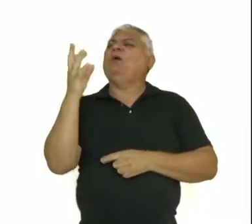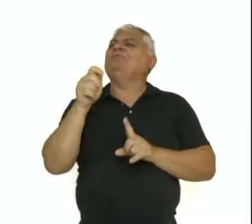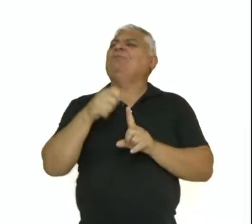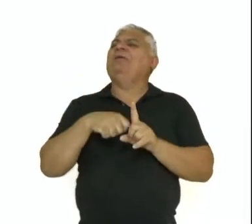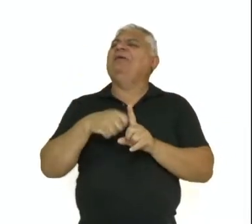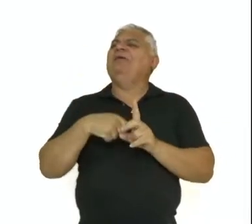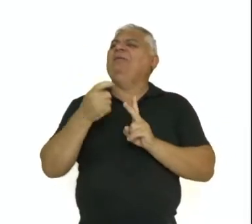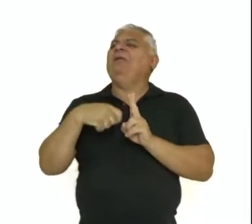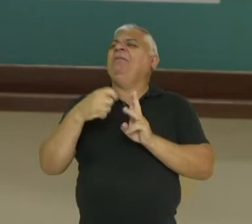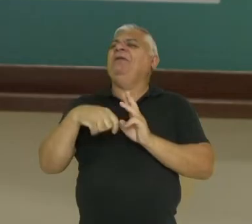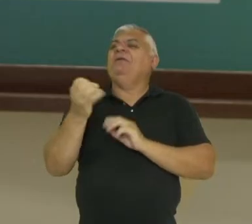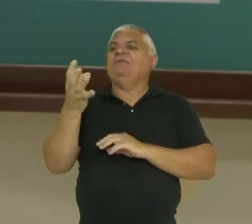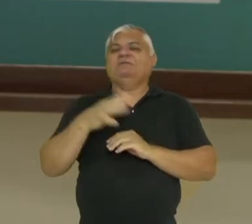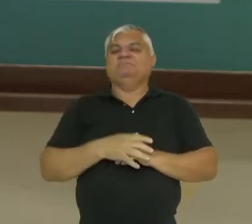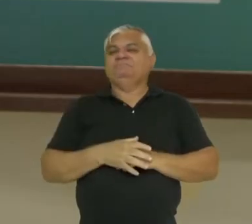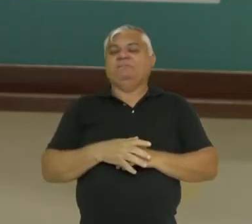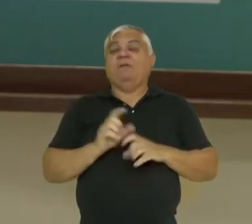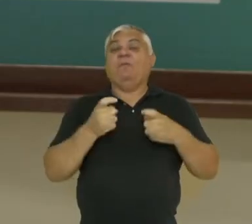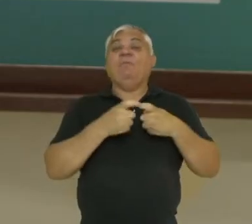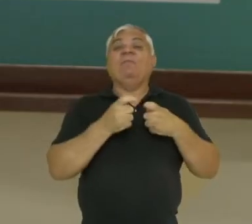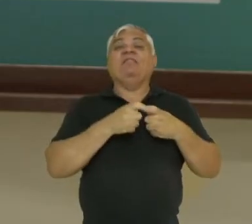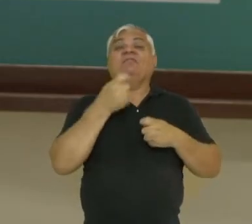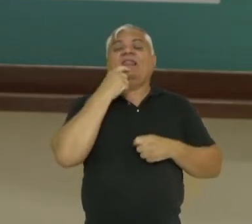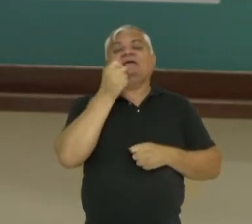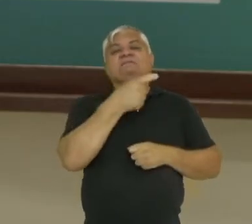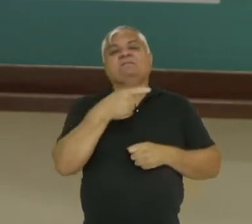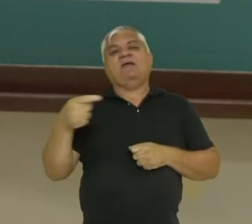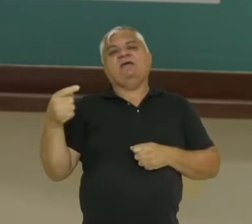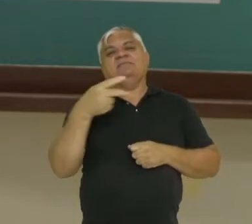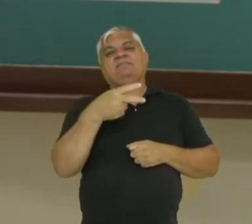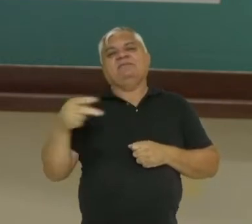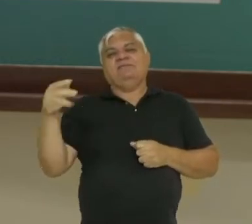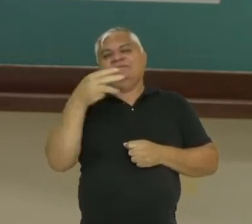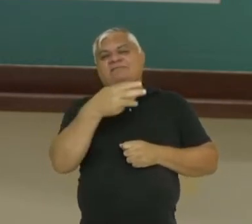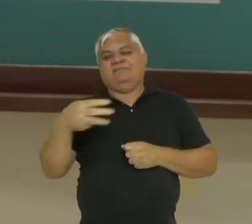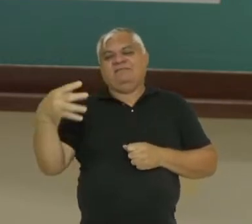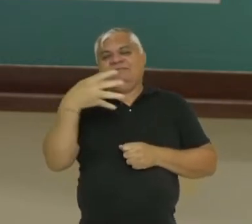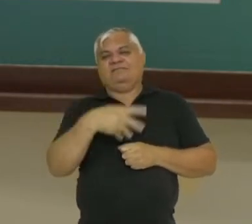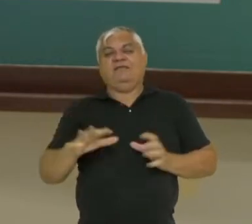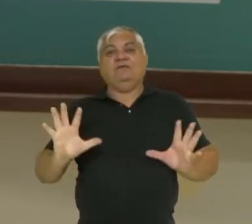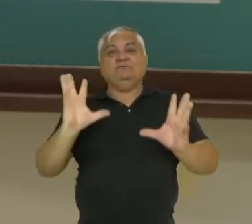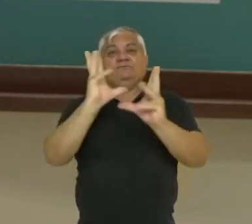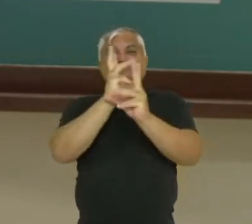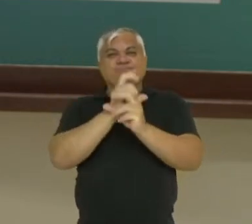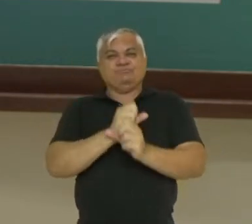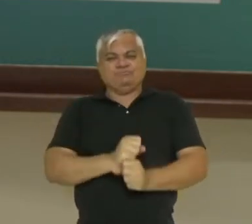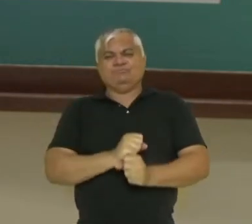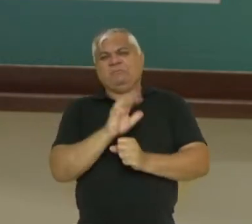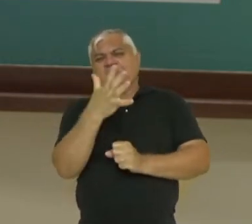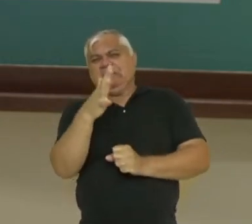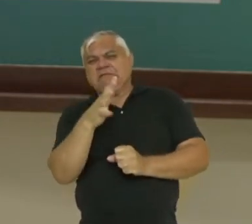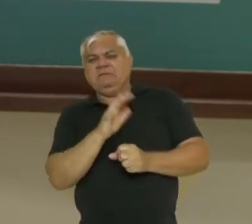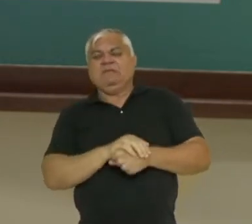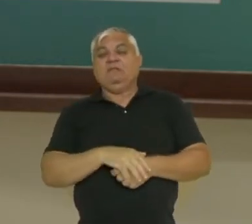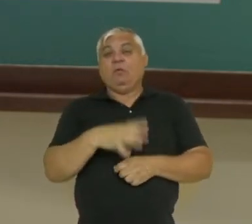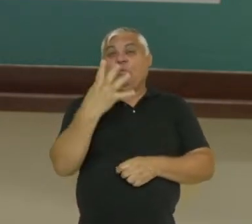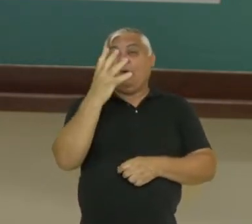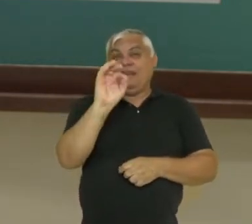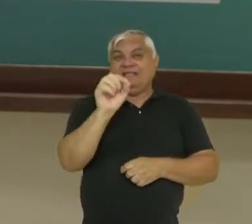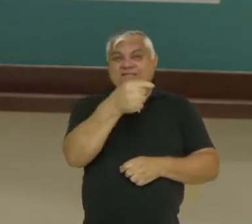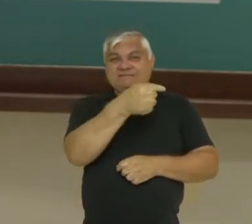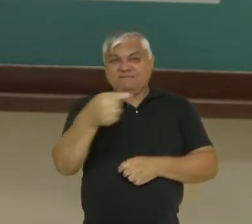você tá? Mas, na verdade, os médicos contam por semanas, tá? Então, normalmente, a gente chega aí, em média, até 40